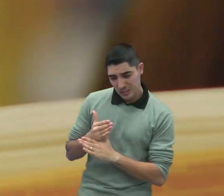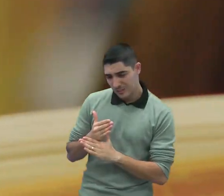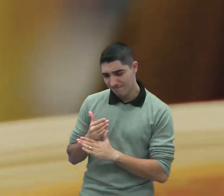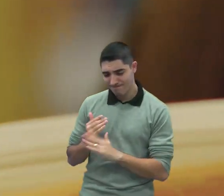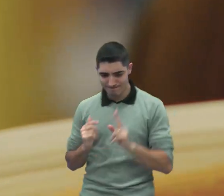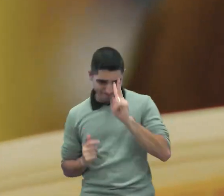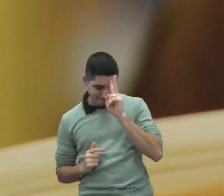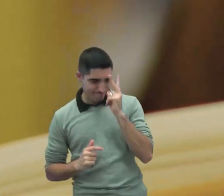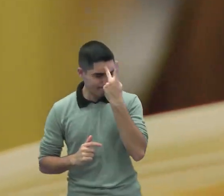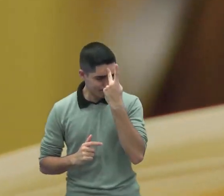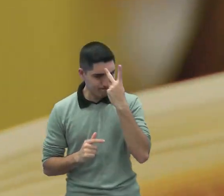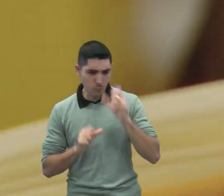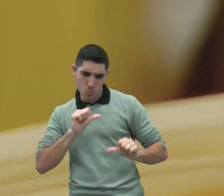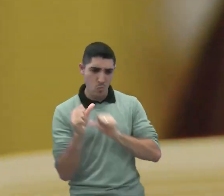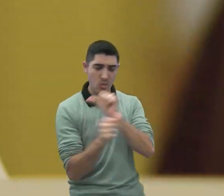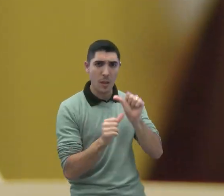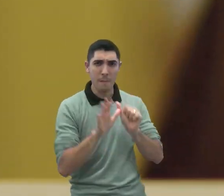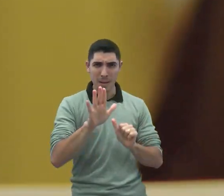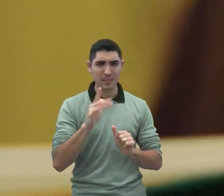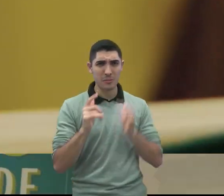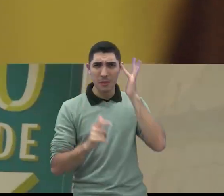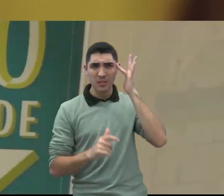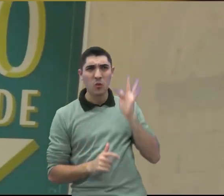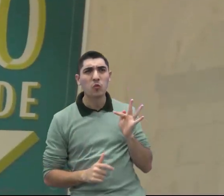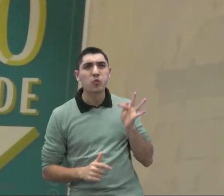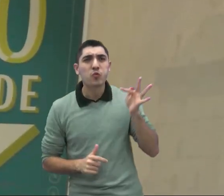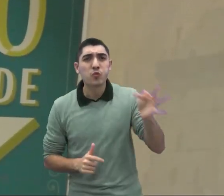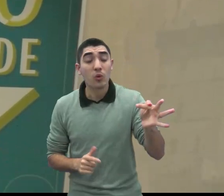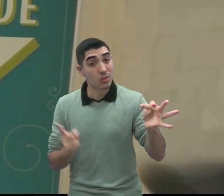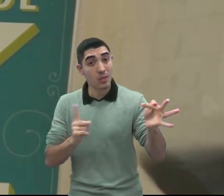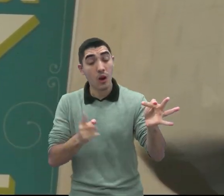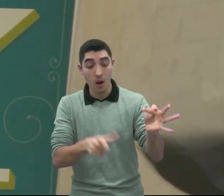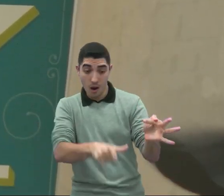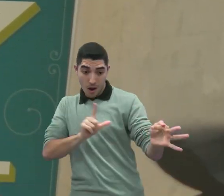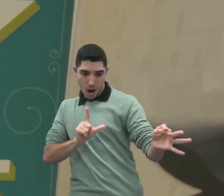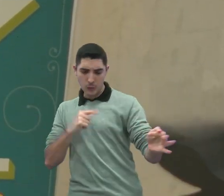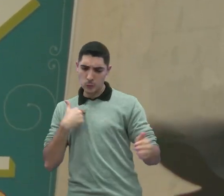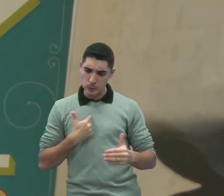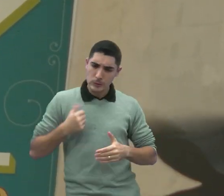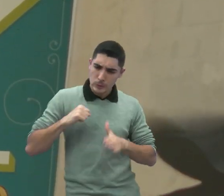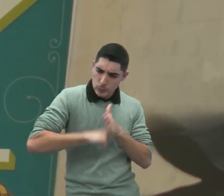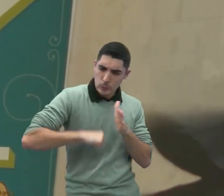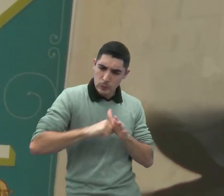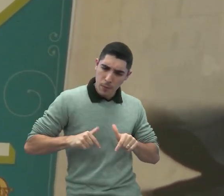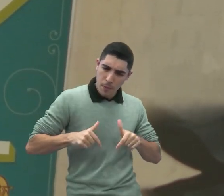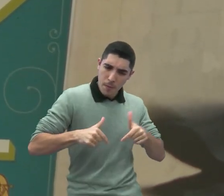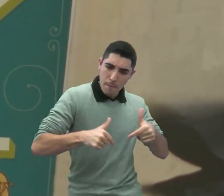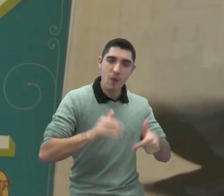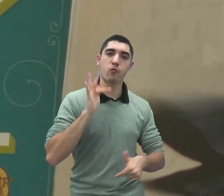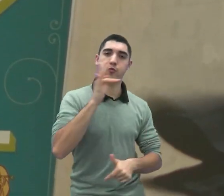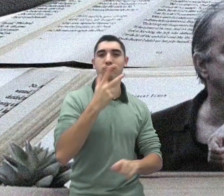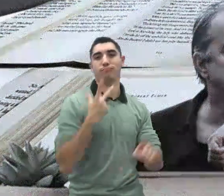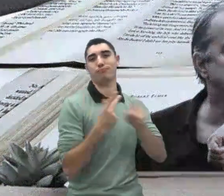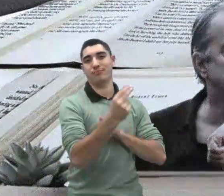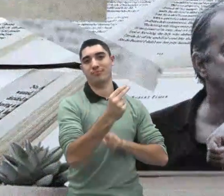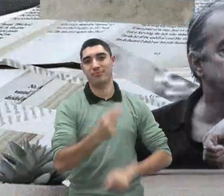e entende que a maior conquista não está no fim da estrada, mas no caminho que a gente percorre para chegar até